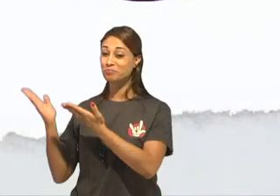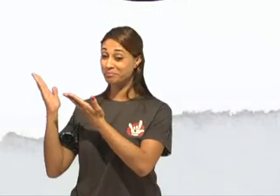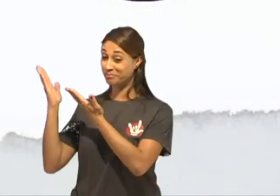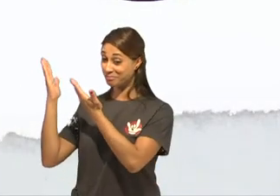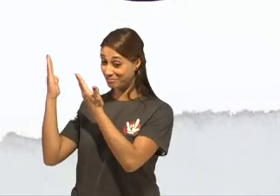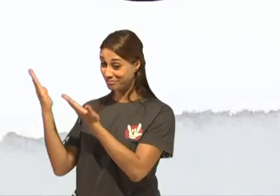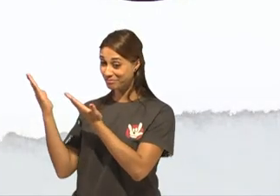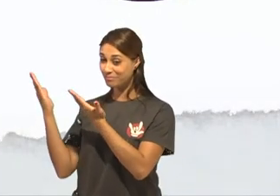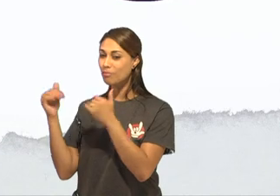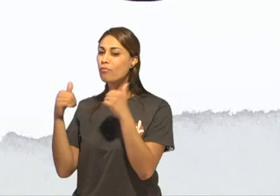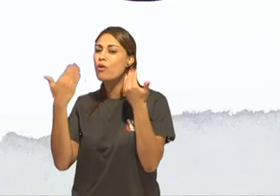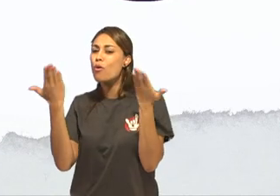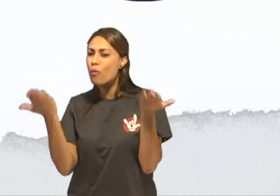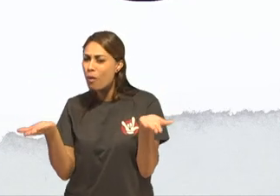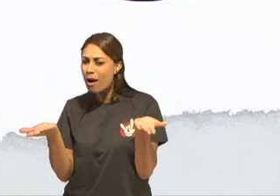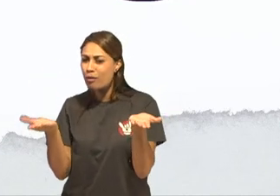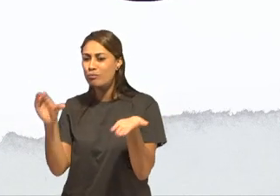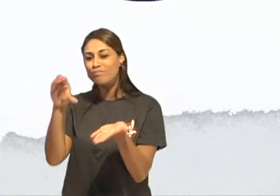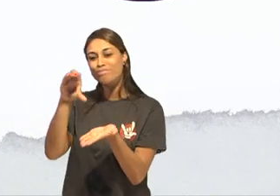versículo?